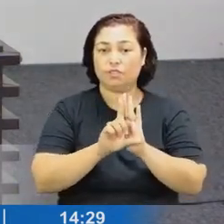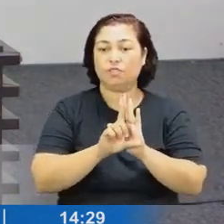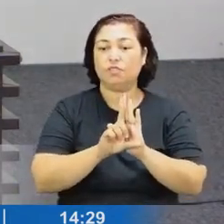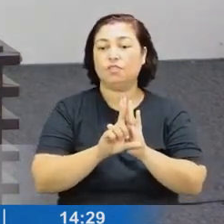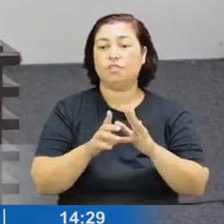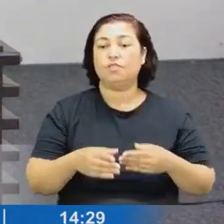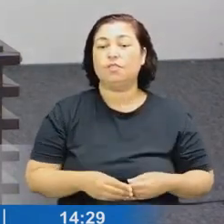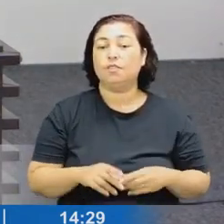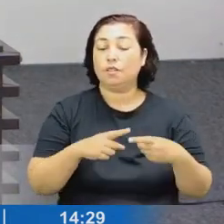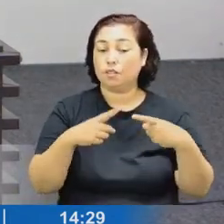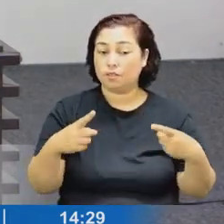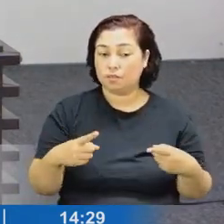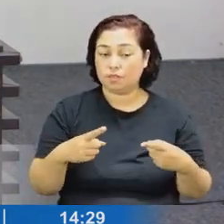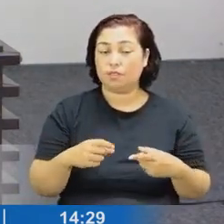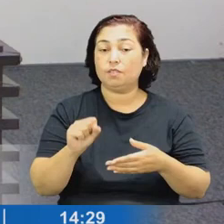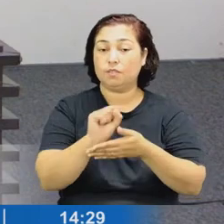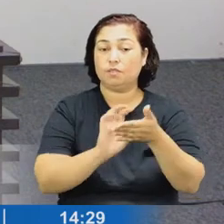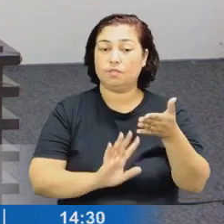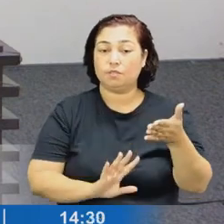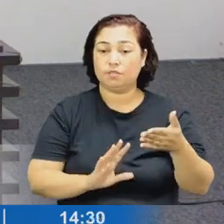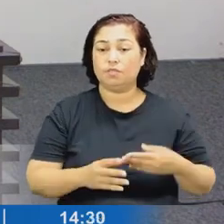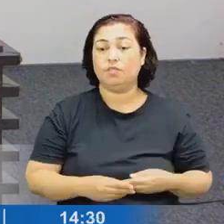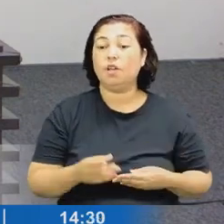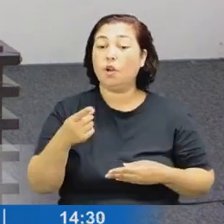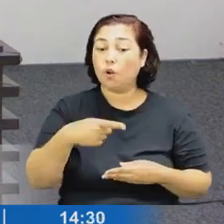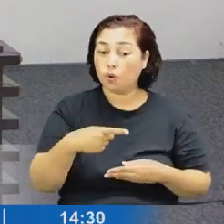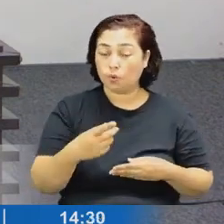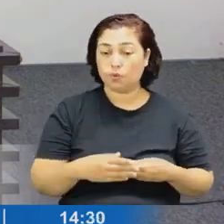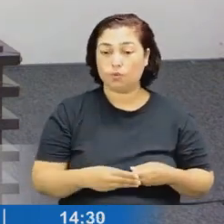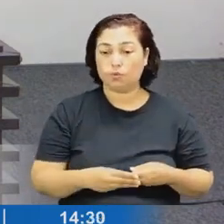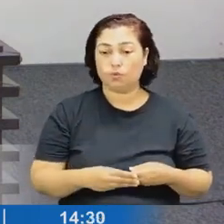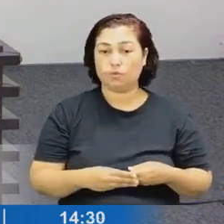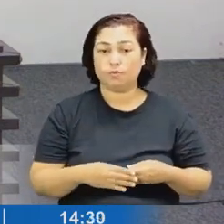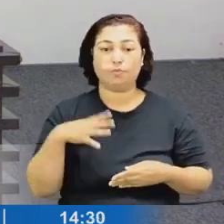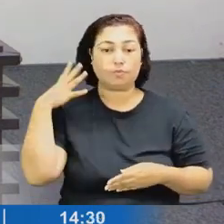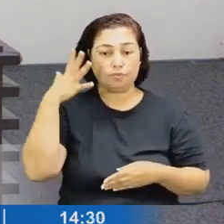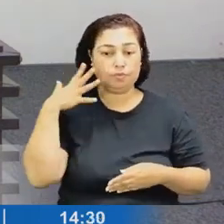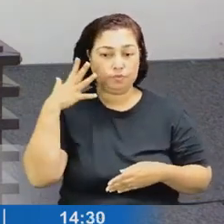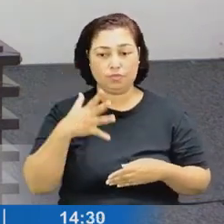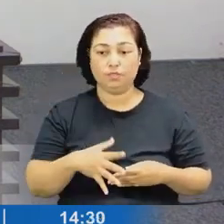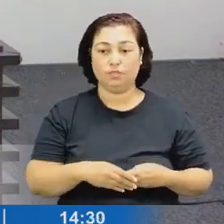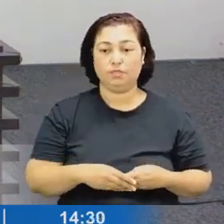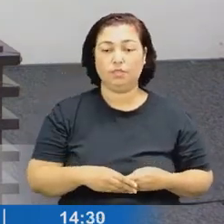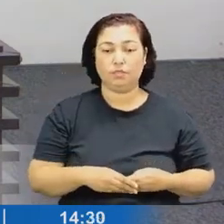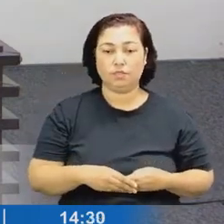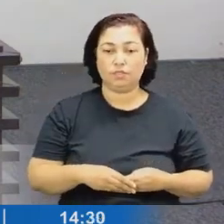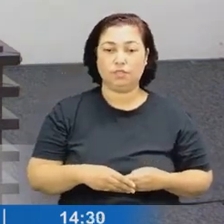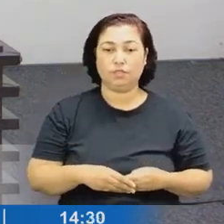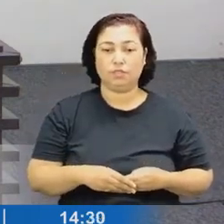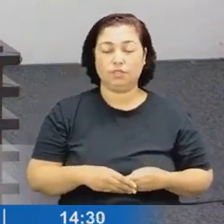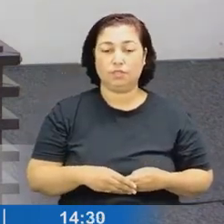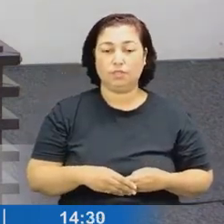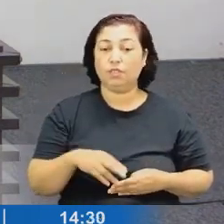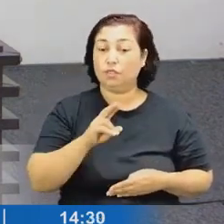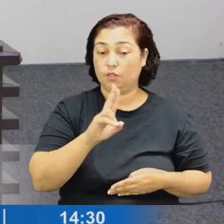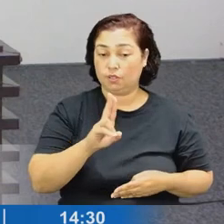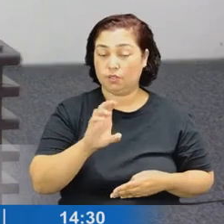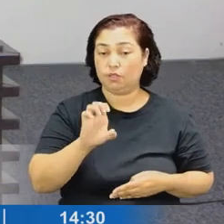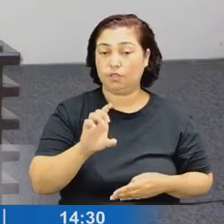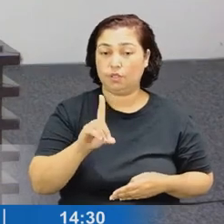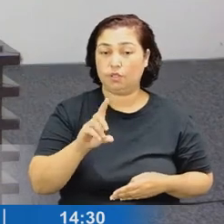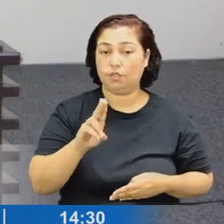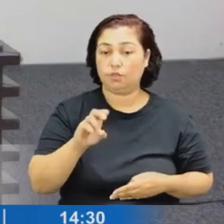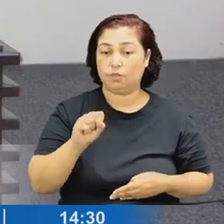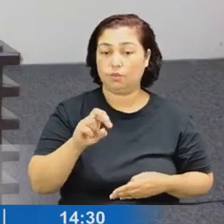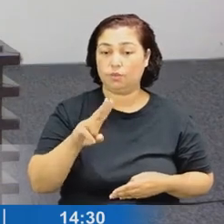Cidadania com mais uma atividade e hoje aqui a palestra vai ser com o nosso nosso palestrante Eduardo